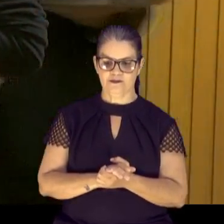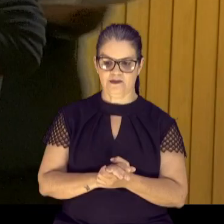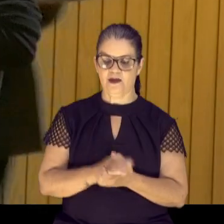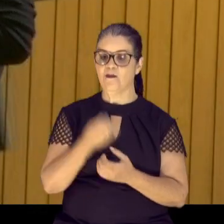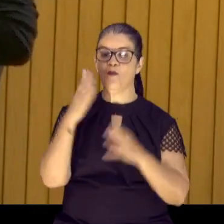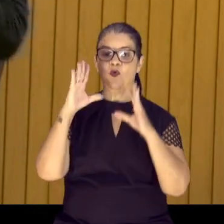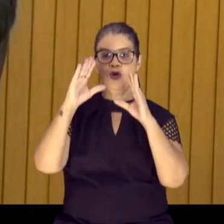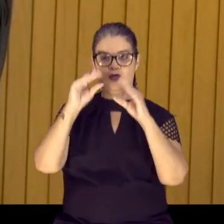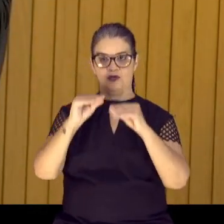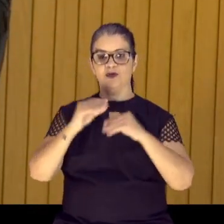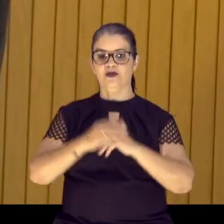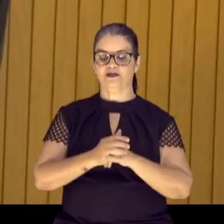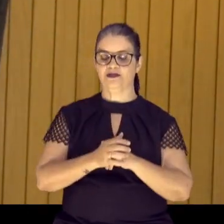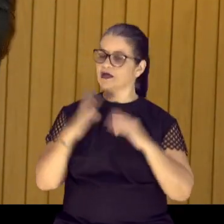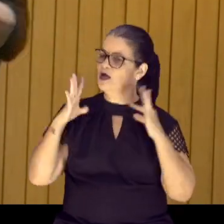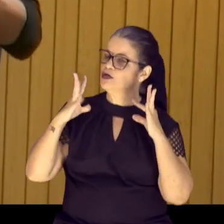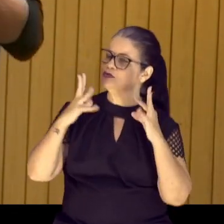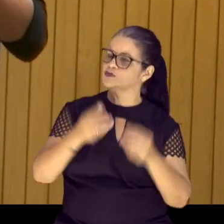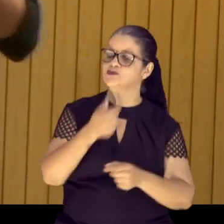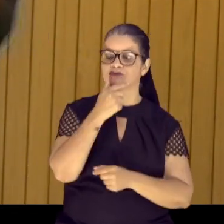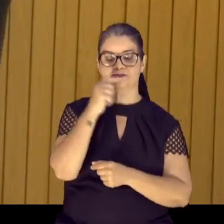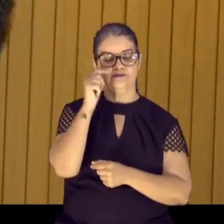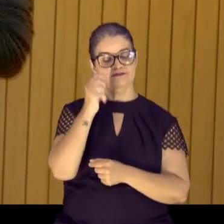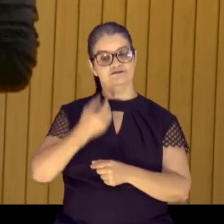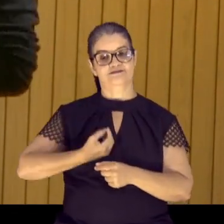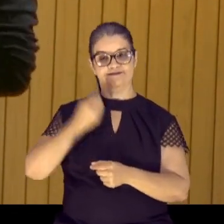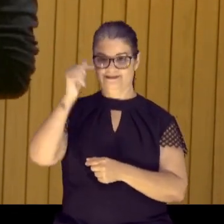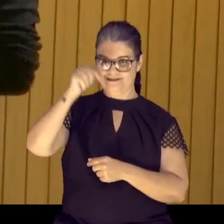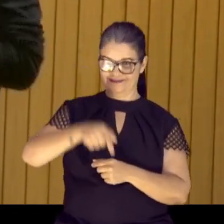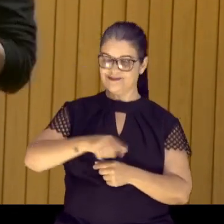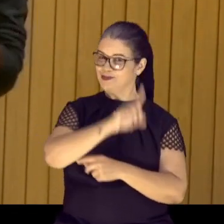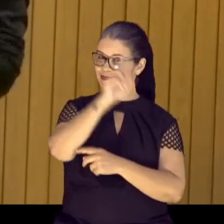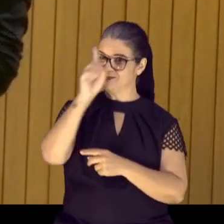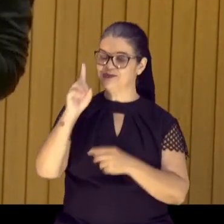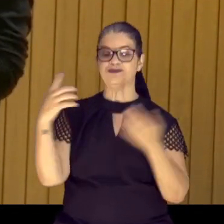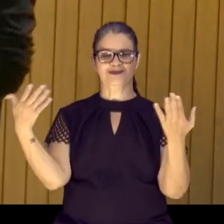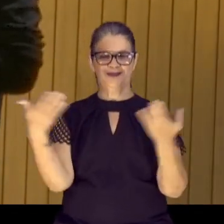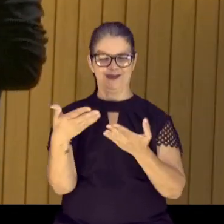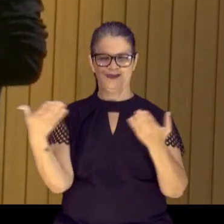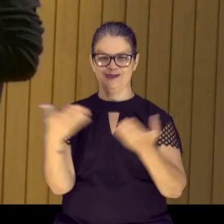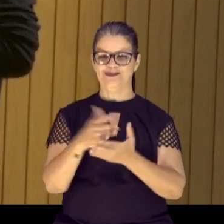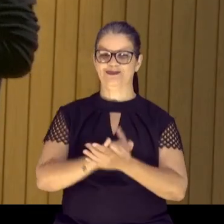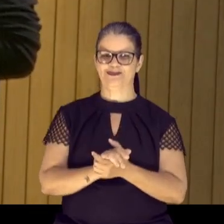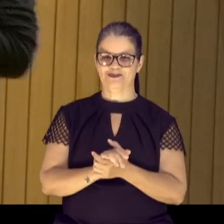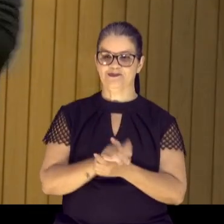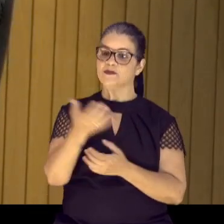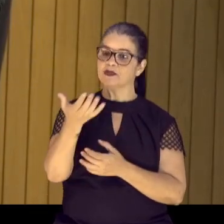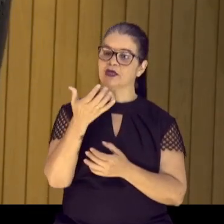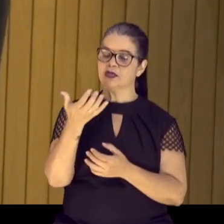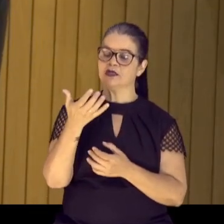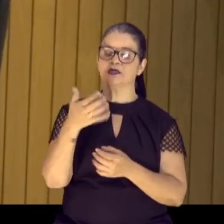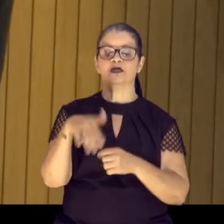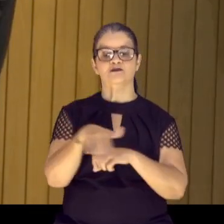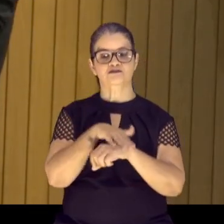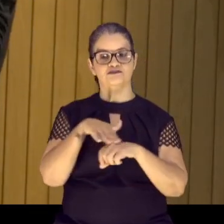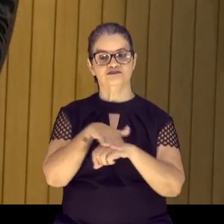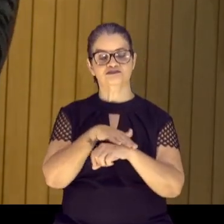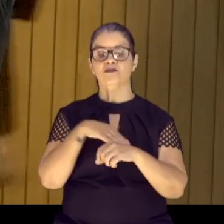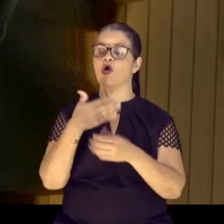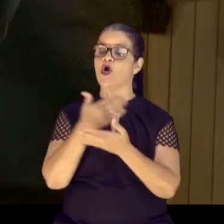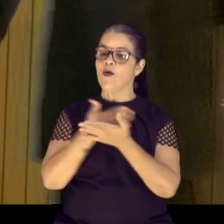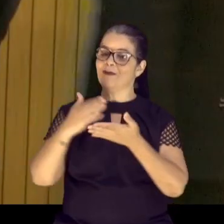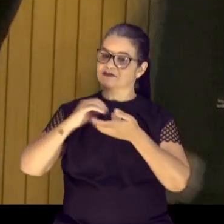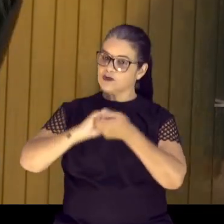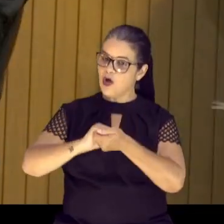Boa noite a todas e todos aqui presentes no dia de hoje. Queria começar cumprimentando